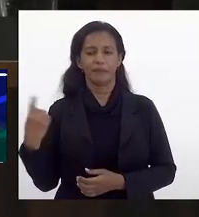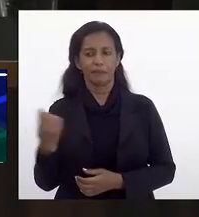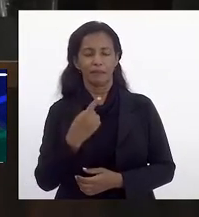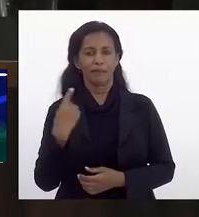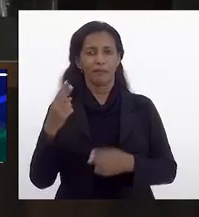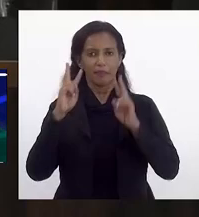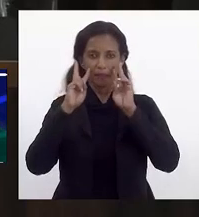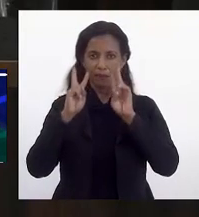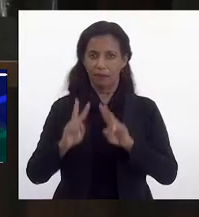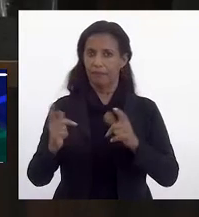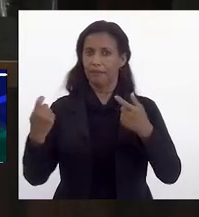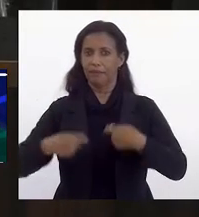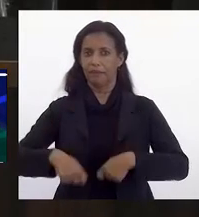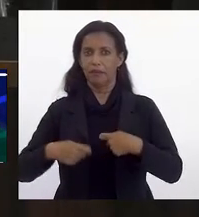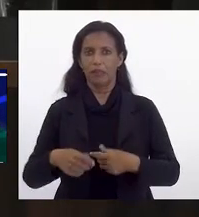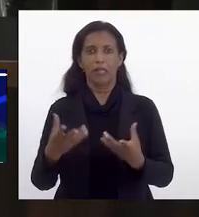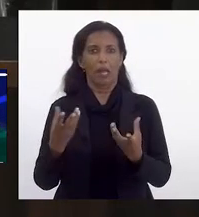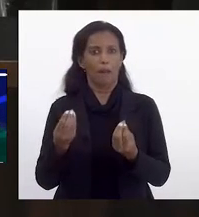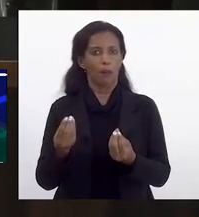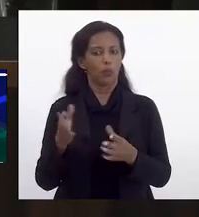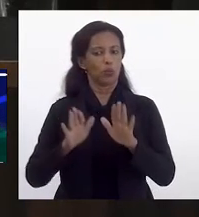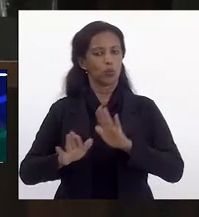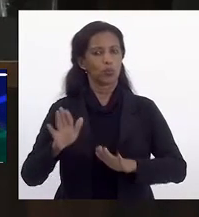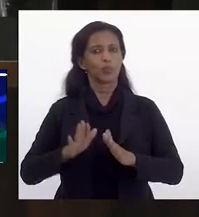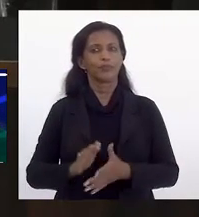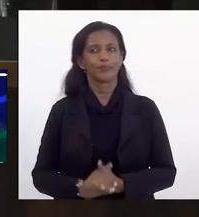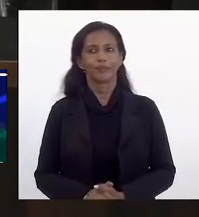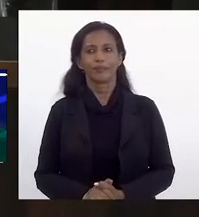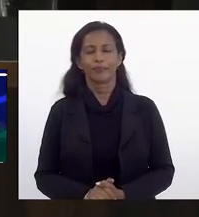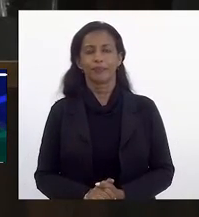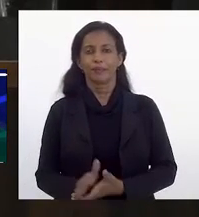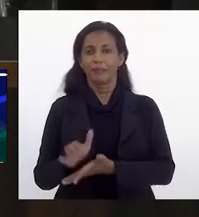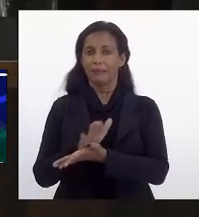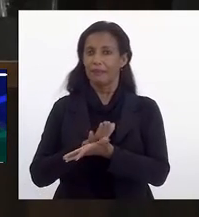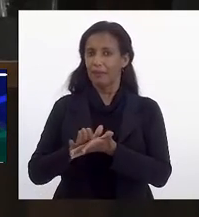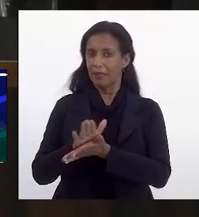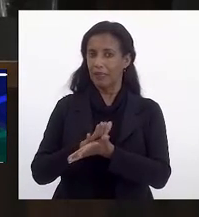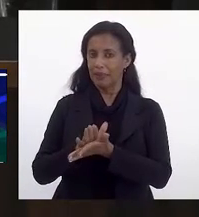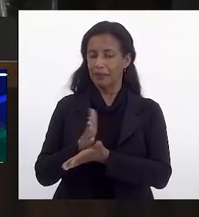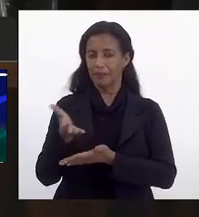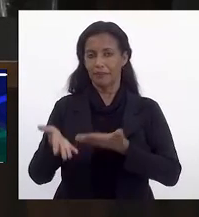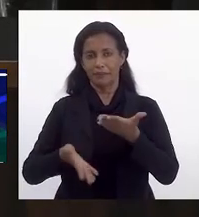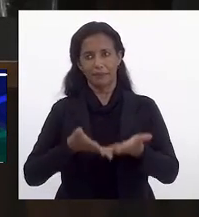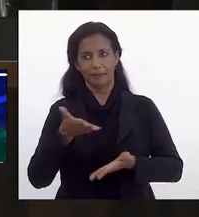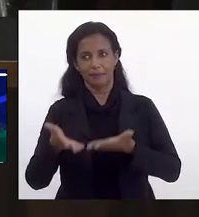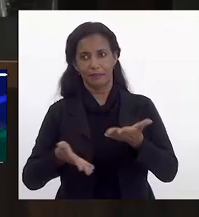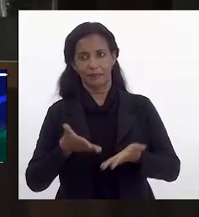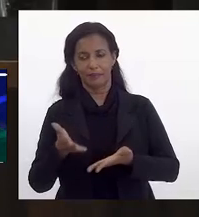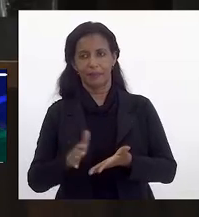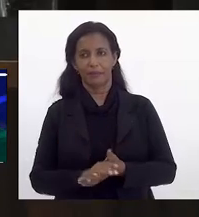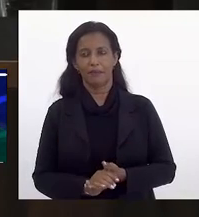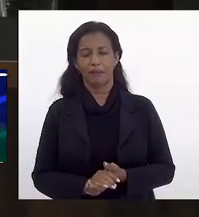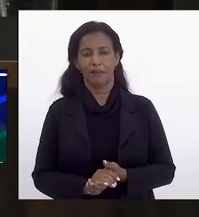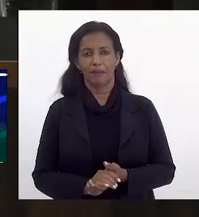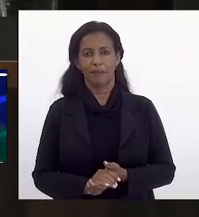que realmente está precisando muito de uma atenção. Nada mais havendo a tratar no